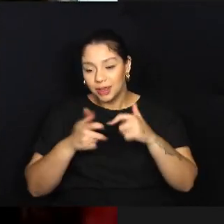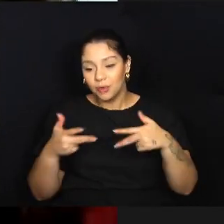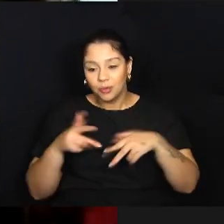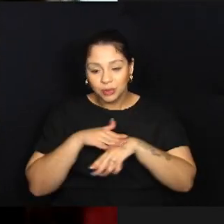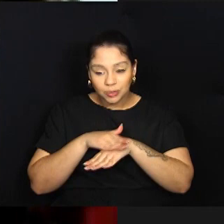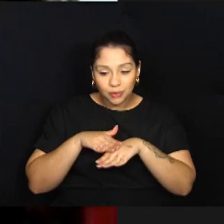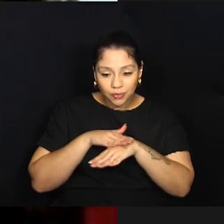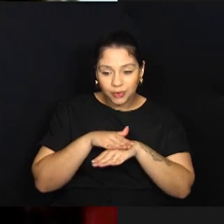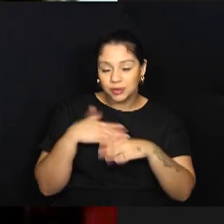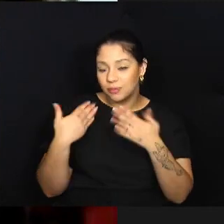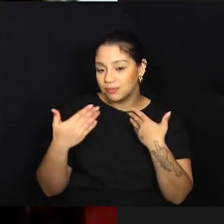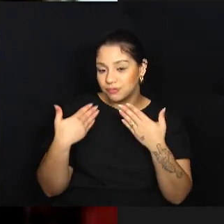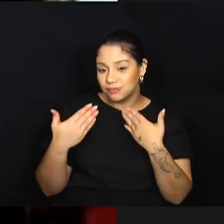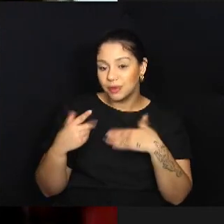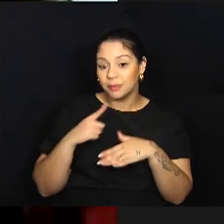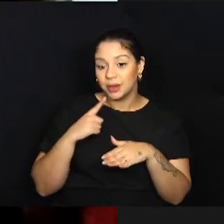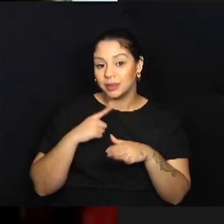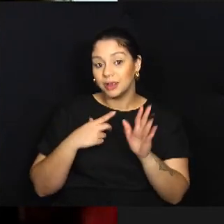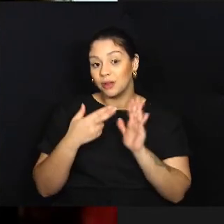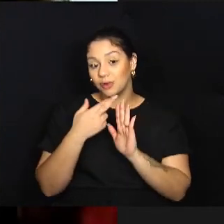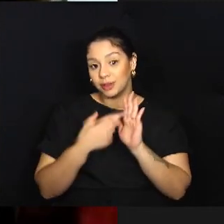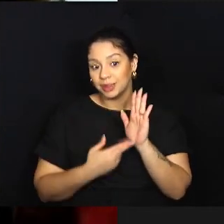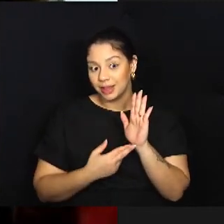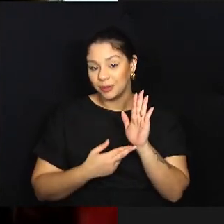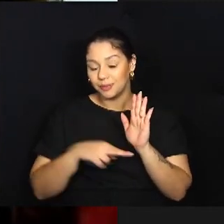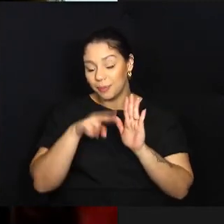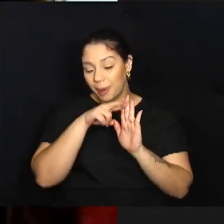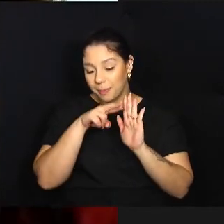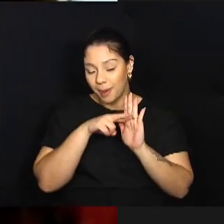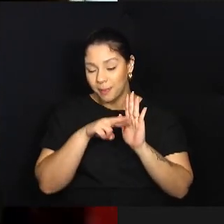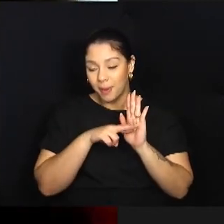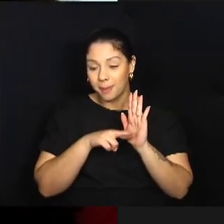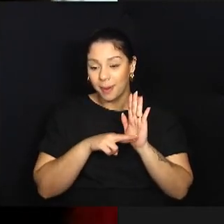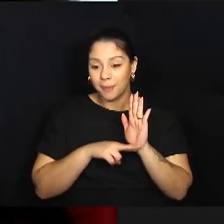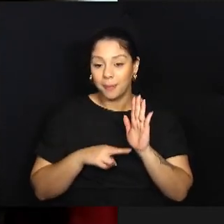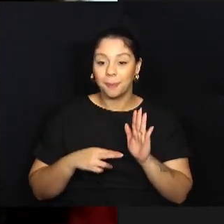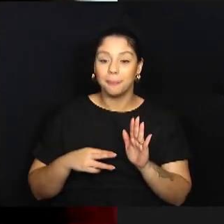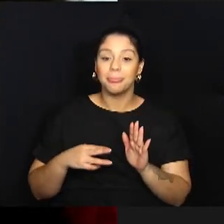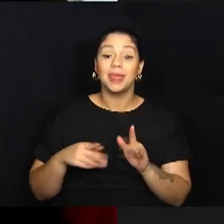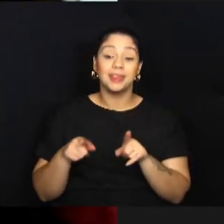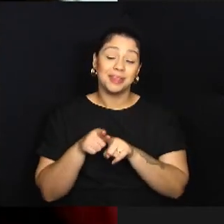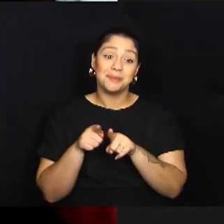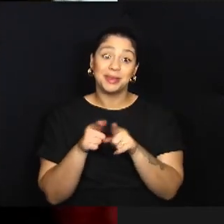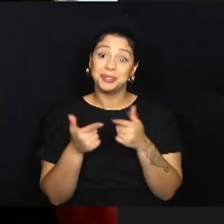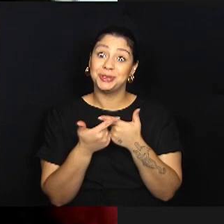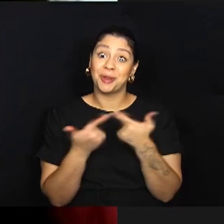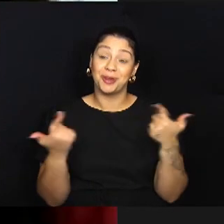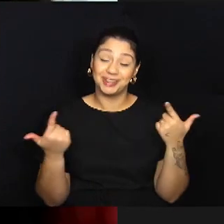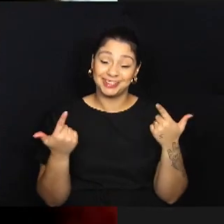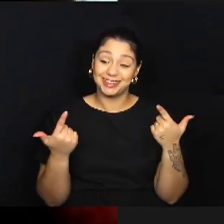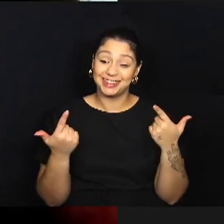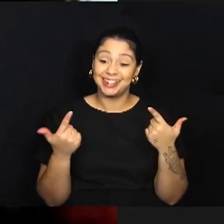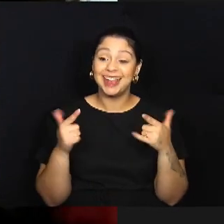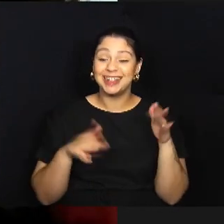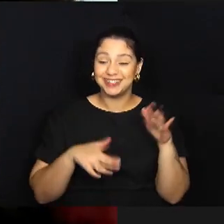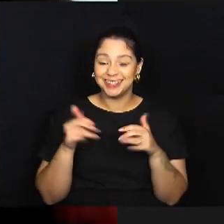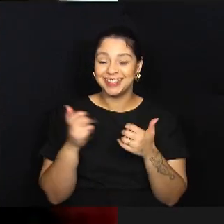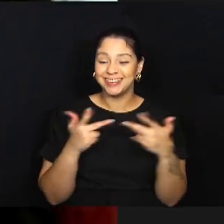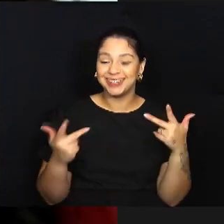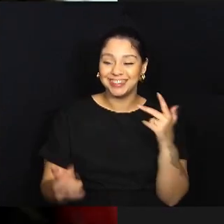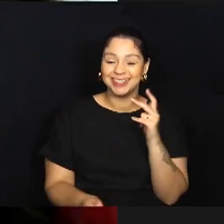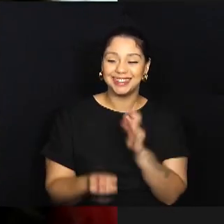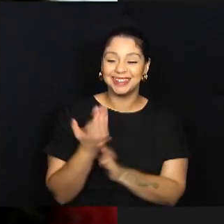gente estabelecer esses roteiros. E a gente conta, na verdade, com muita sorte também, né? É incrível como às vezes as coisas